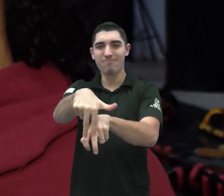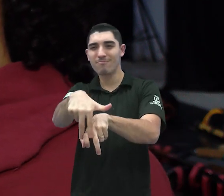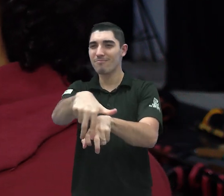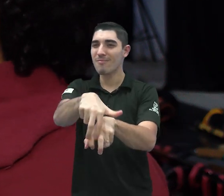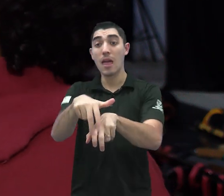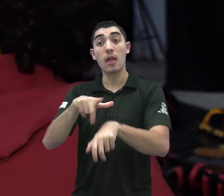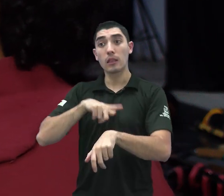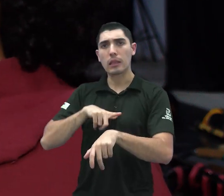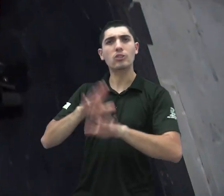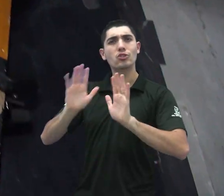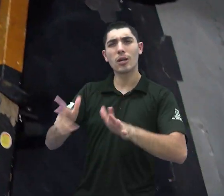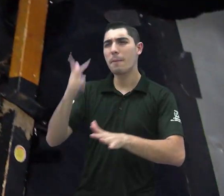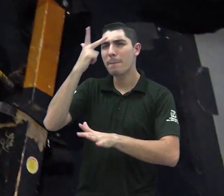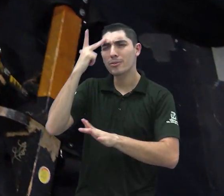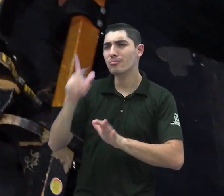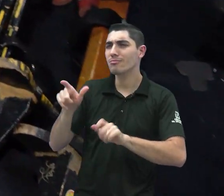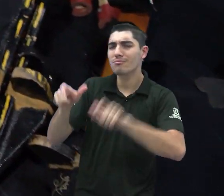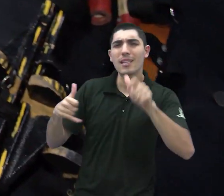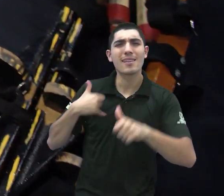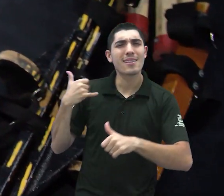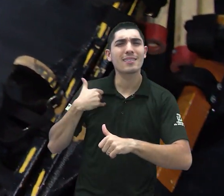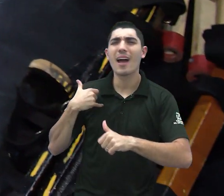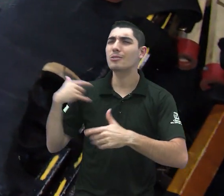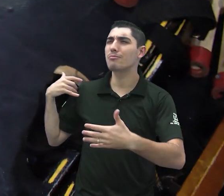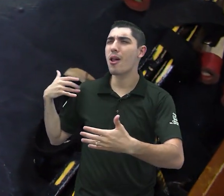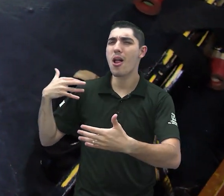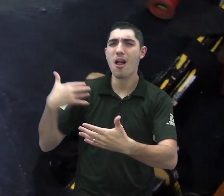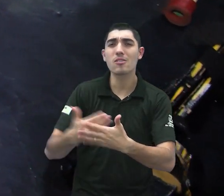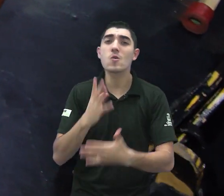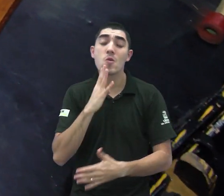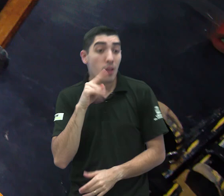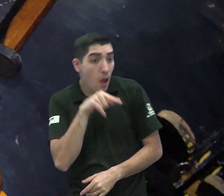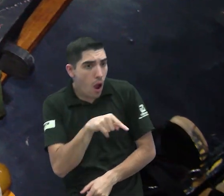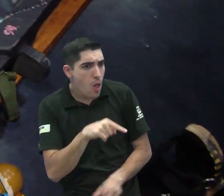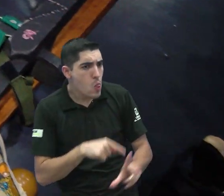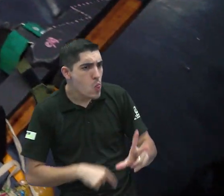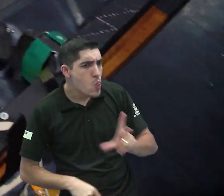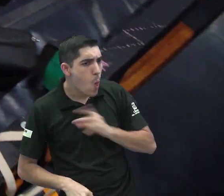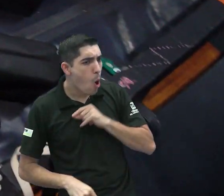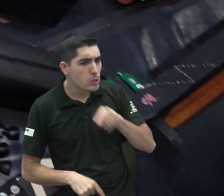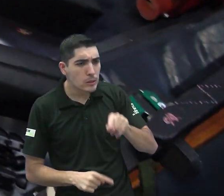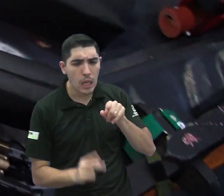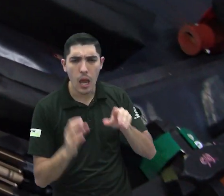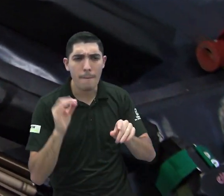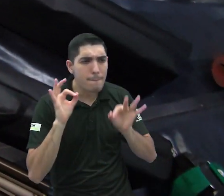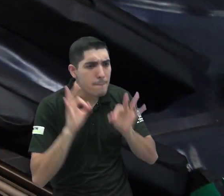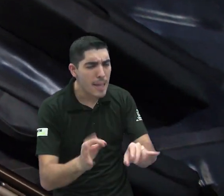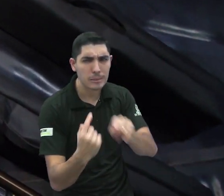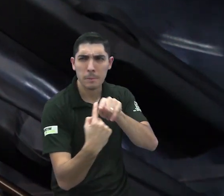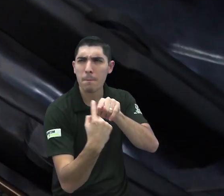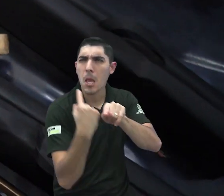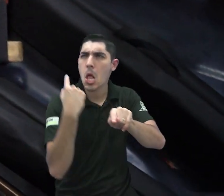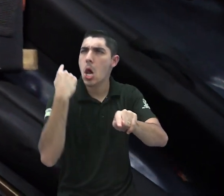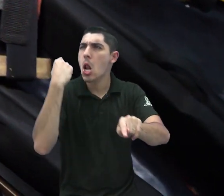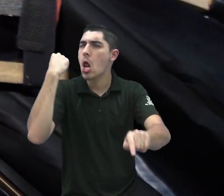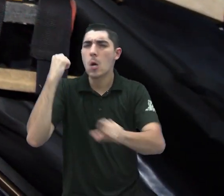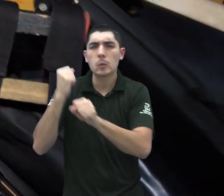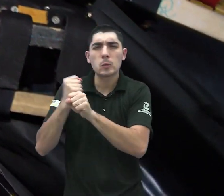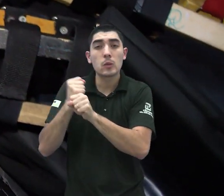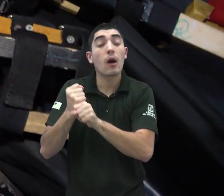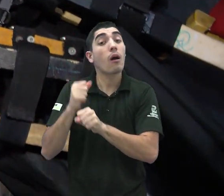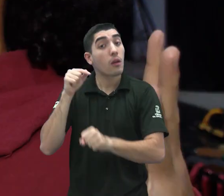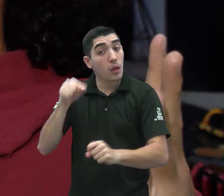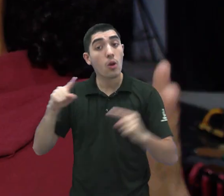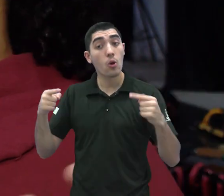atravessa gerações, mas não só. Como ele, enquanto objeto ancestral que está conectado também com o